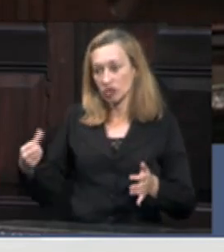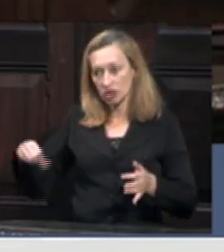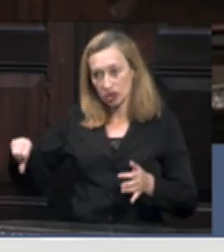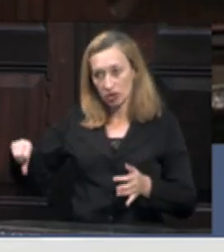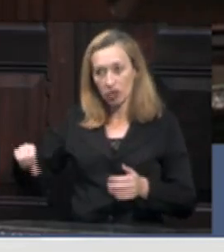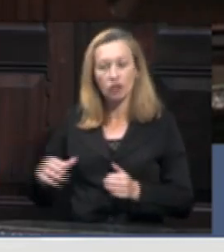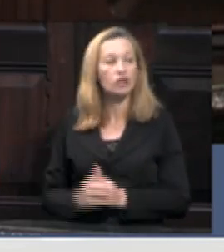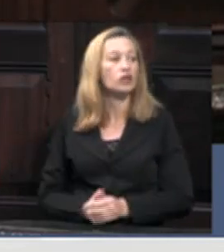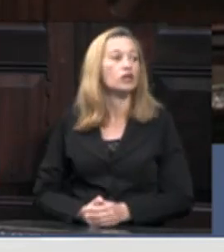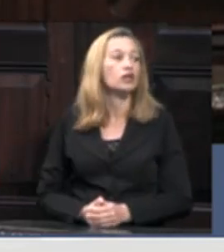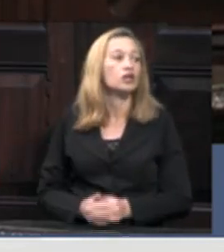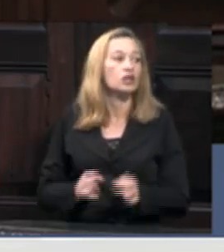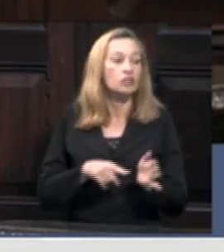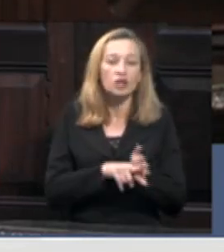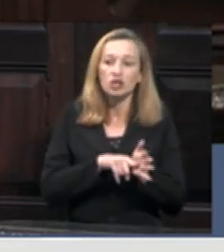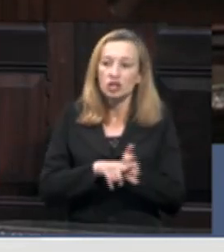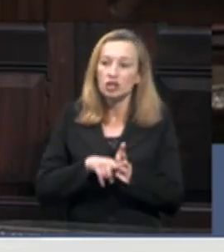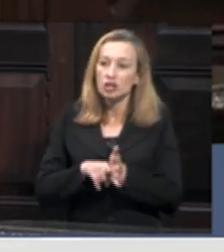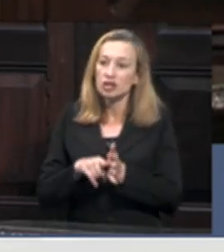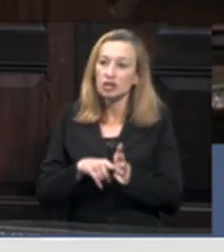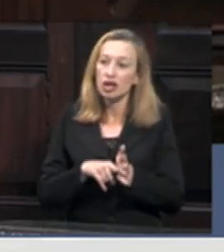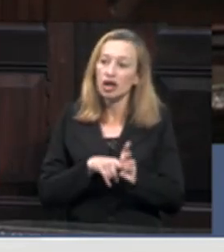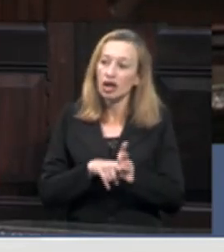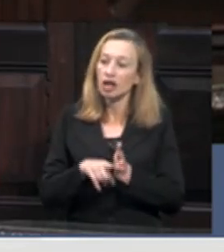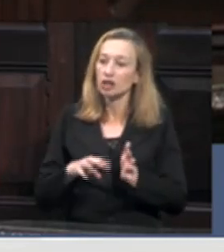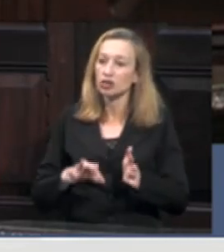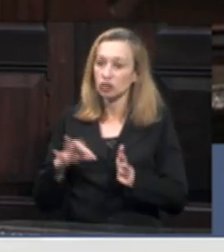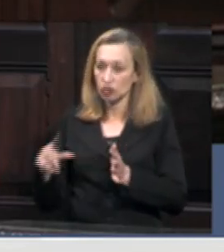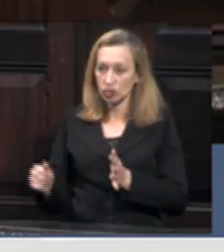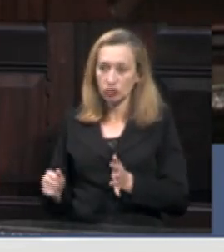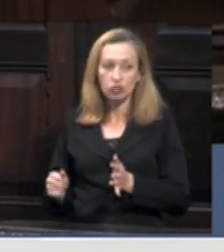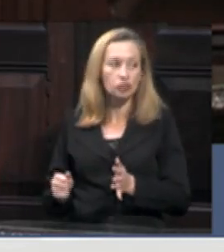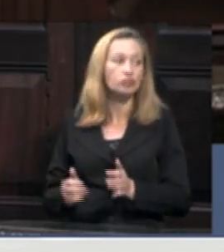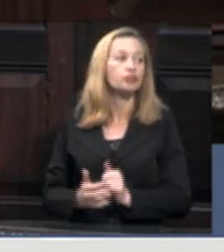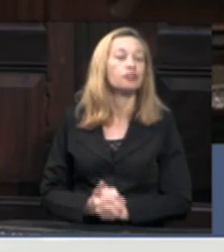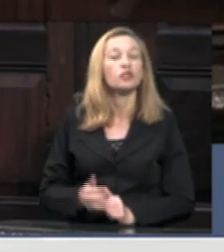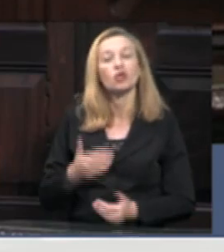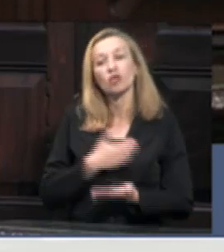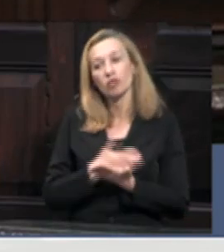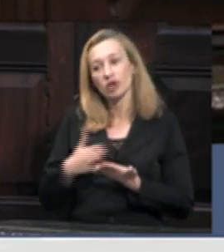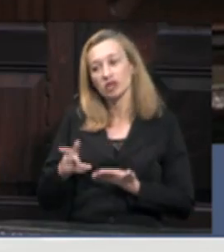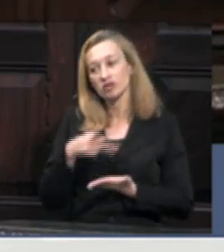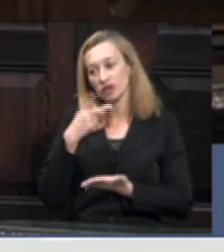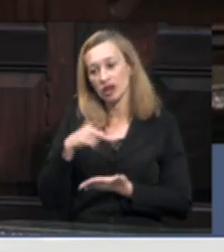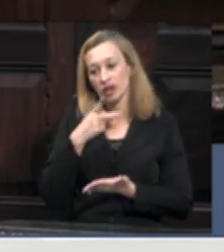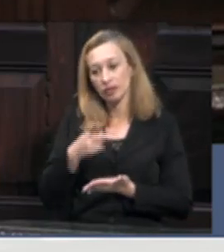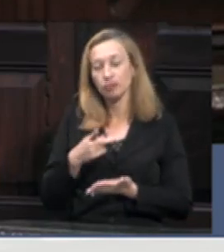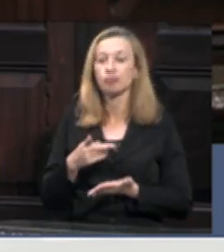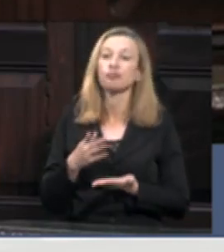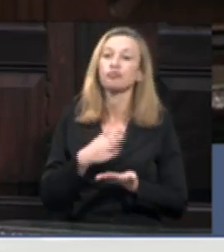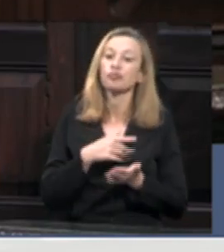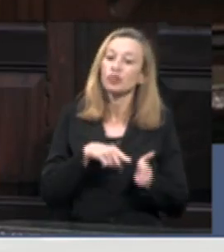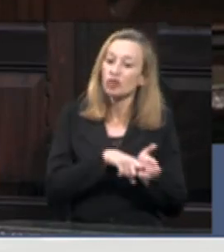que a revisão do presente Plano Anual 16-19, deputado